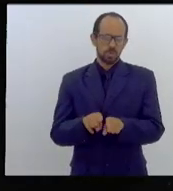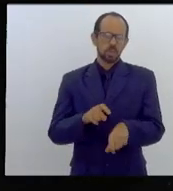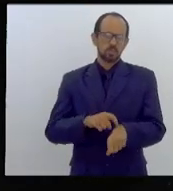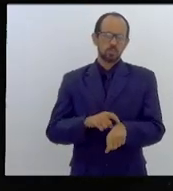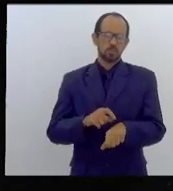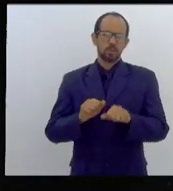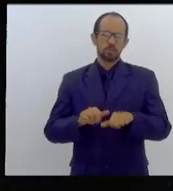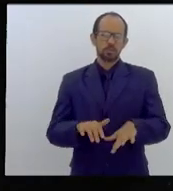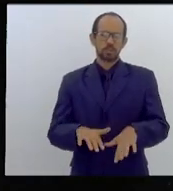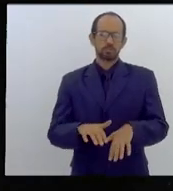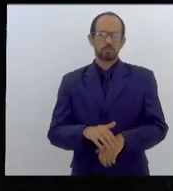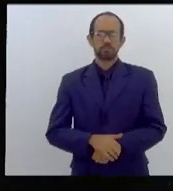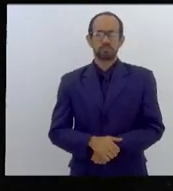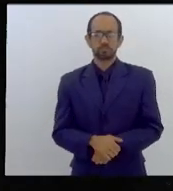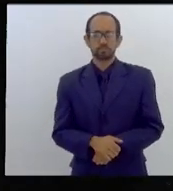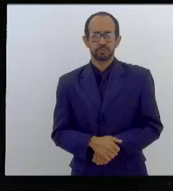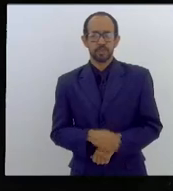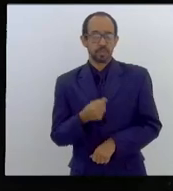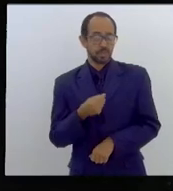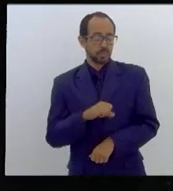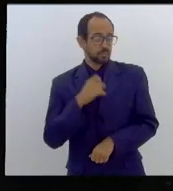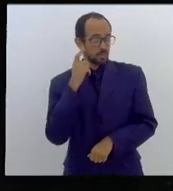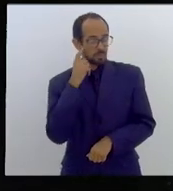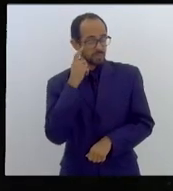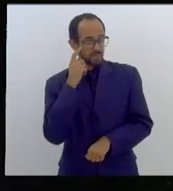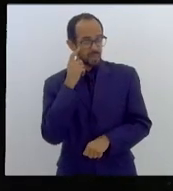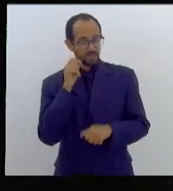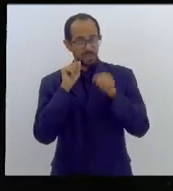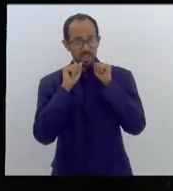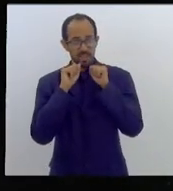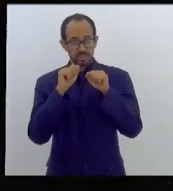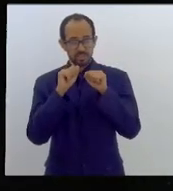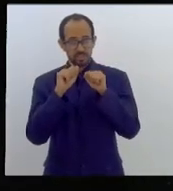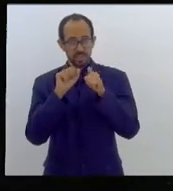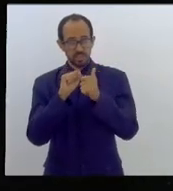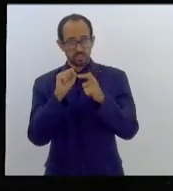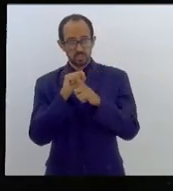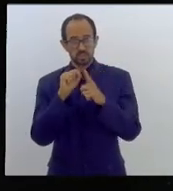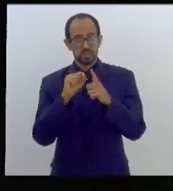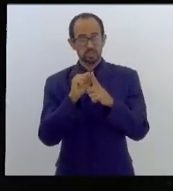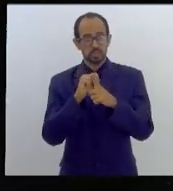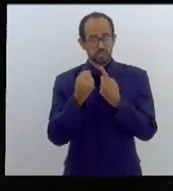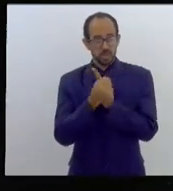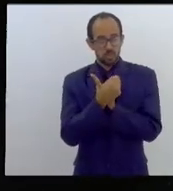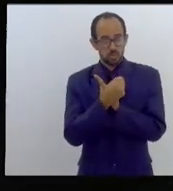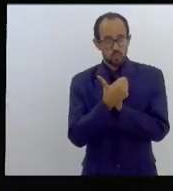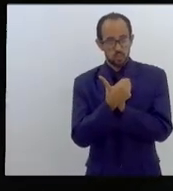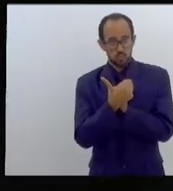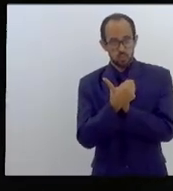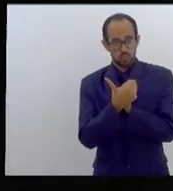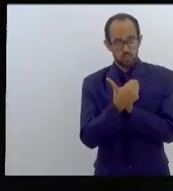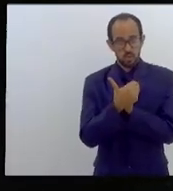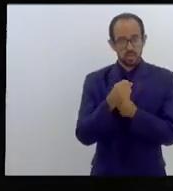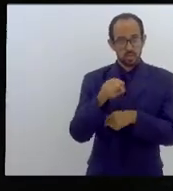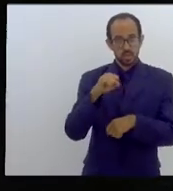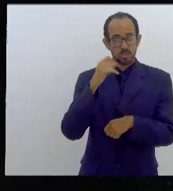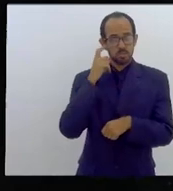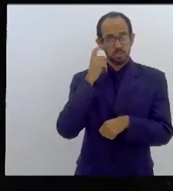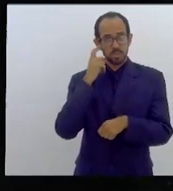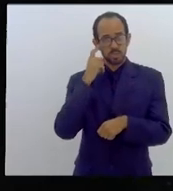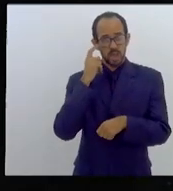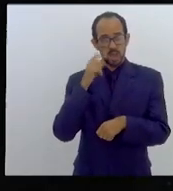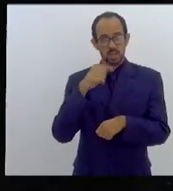pandemia. Quando a gente vai pensar na assistência social, e se pensarmos que o Estado do Rio de Janeiro é o Estado